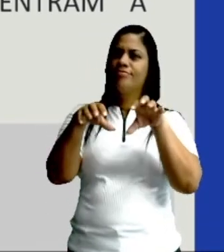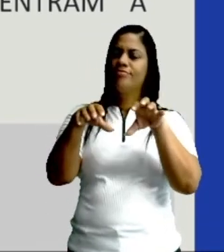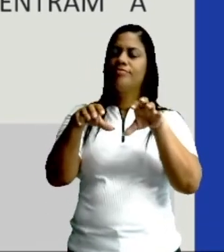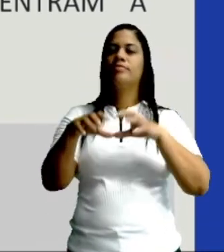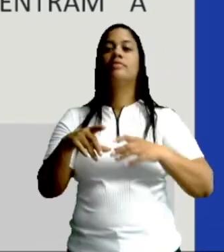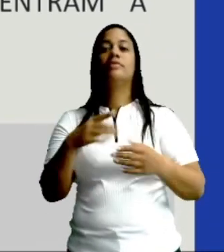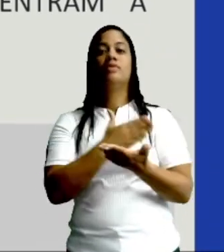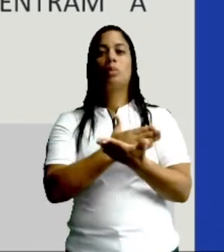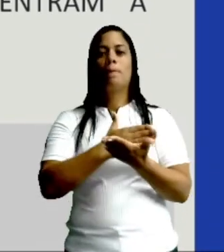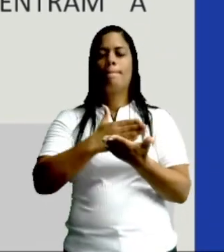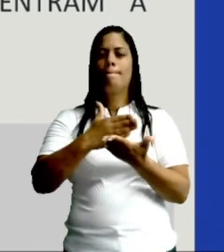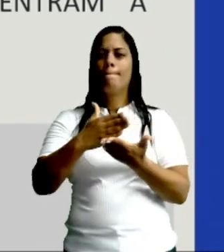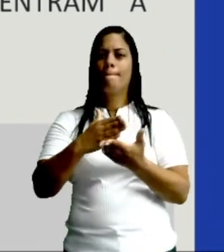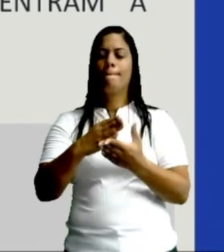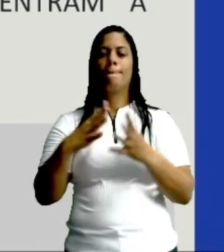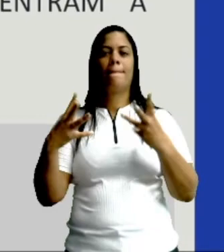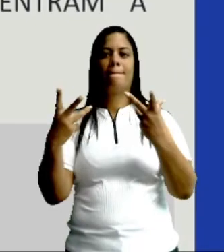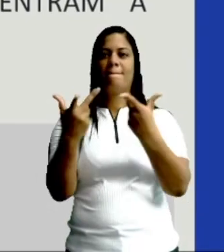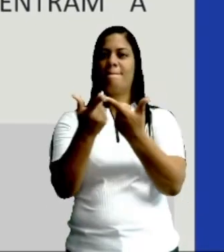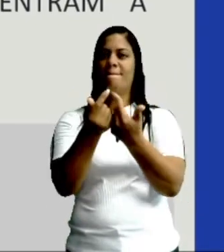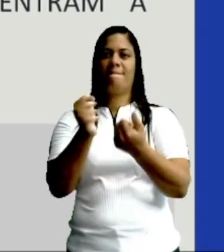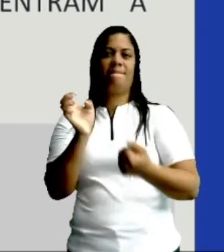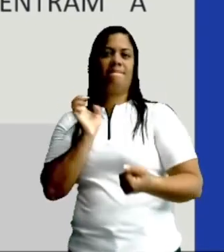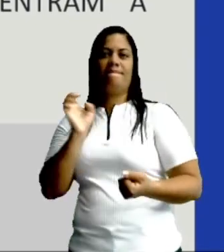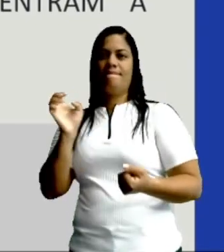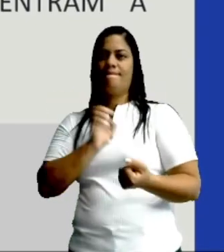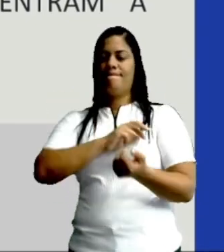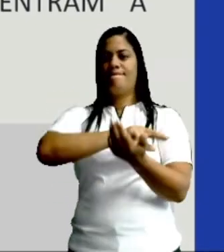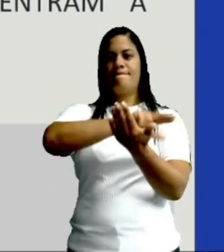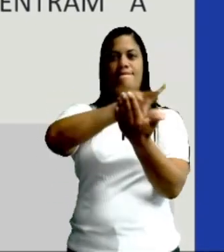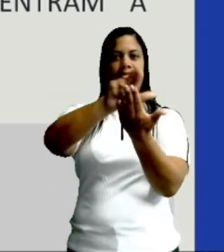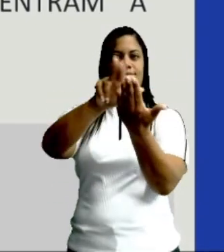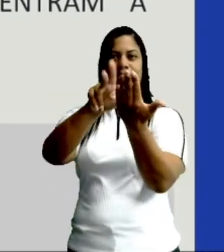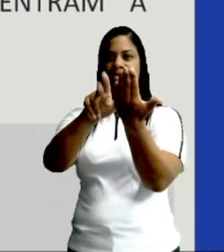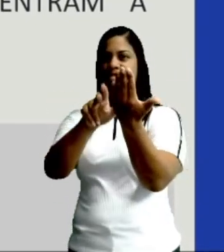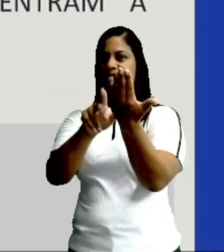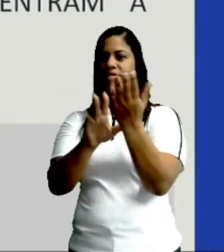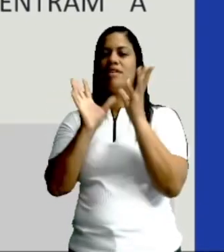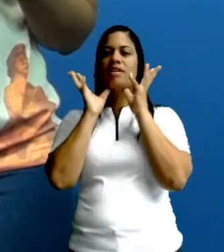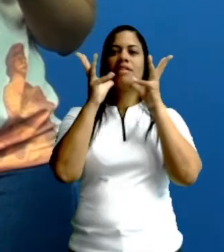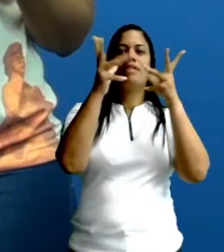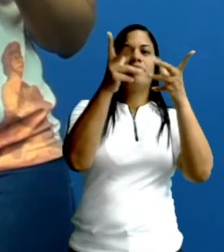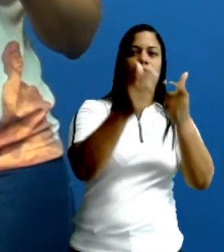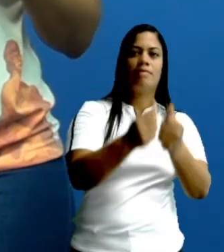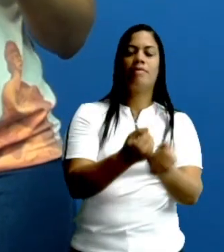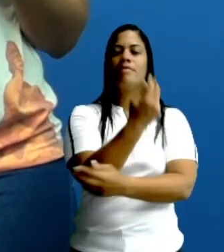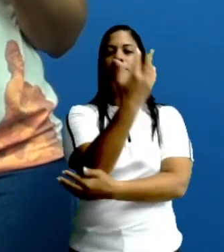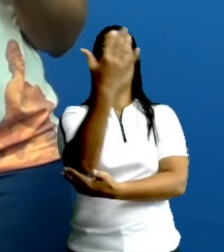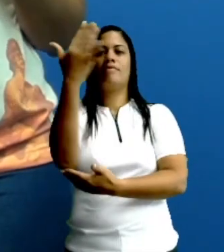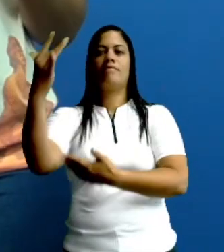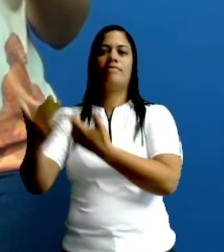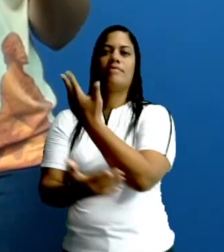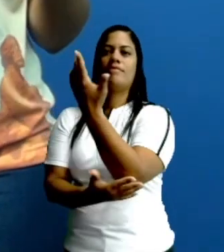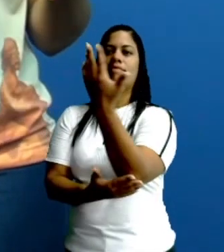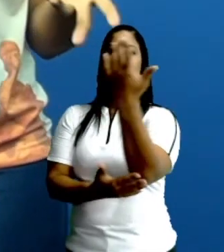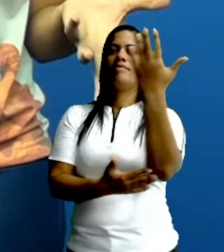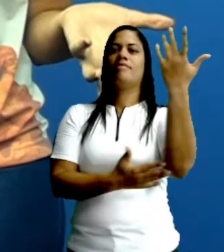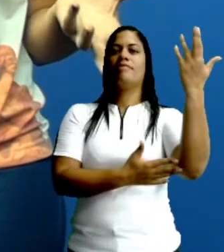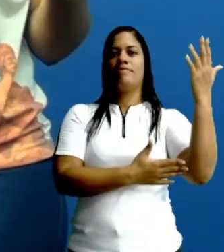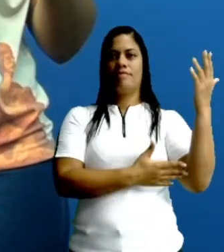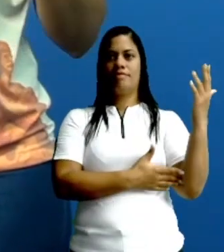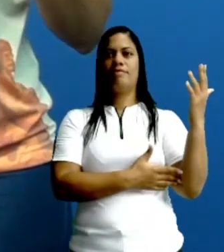grandes florestas com uma enorme riqueza de biodiversidade. Quando eu falo biodiversidade, eu estou falando